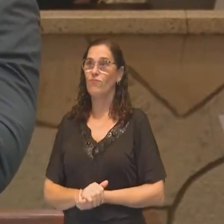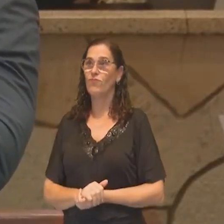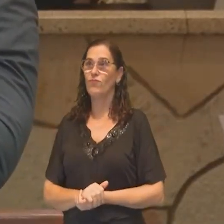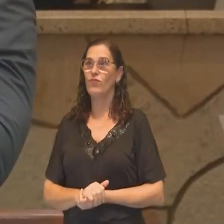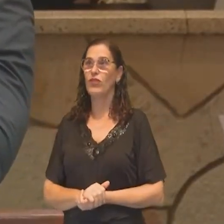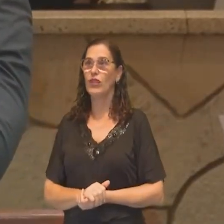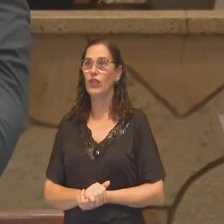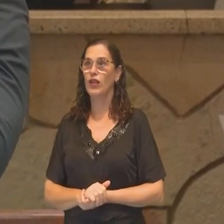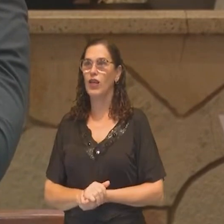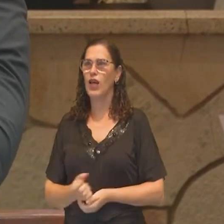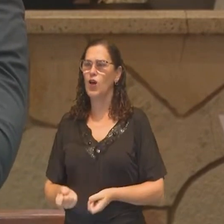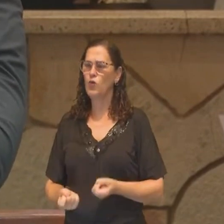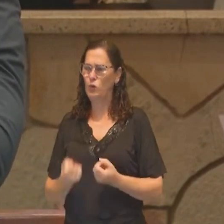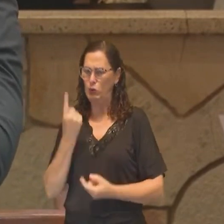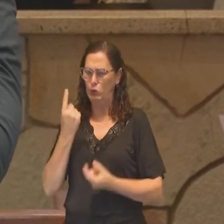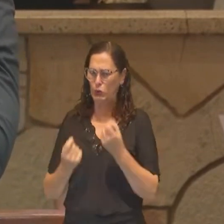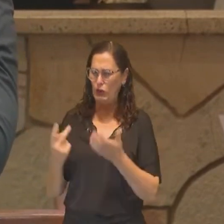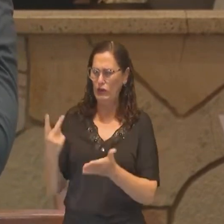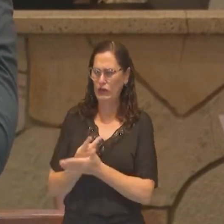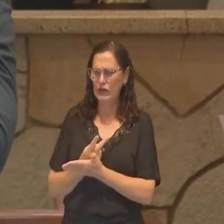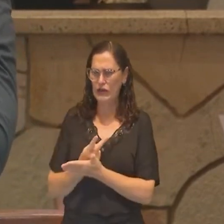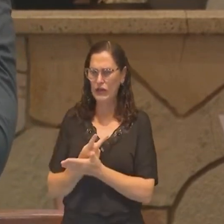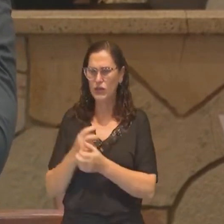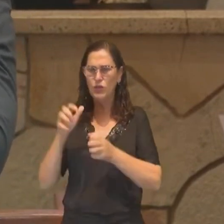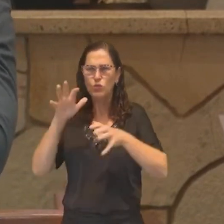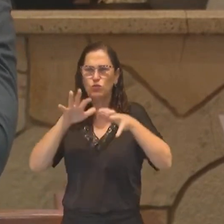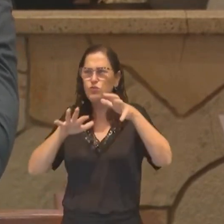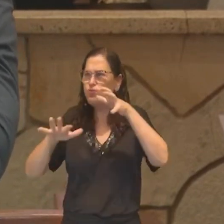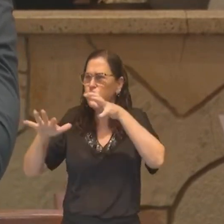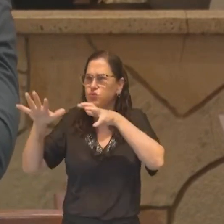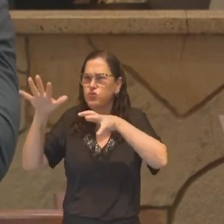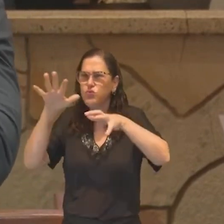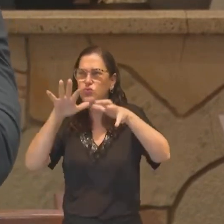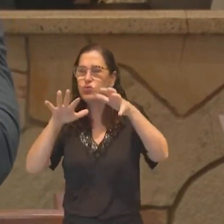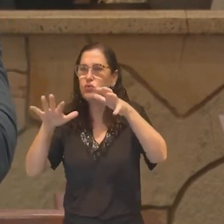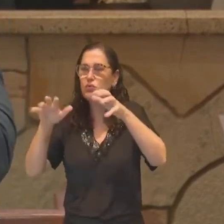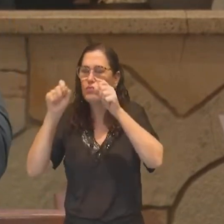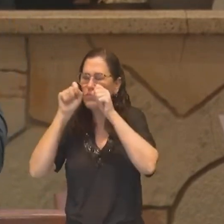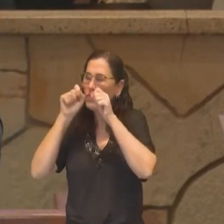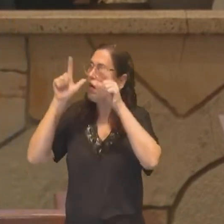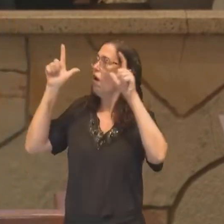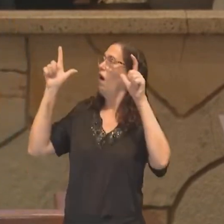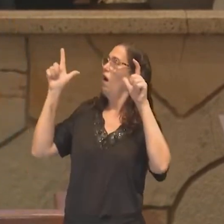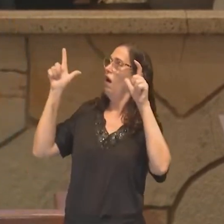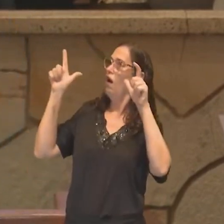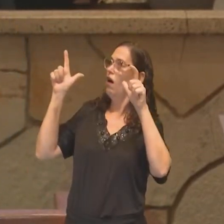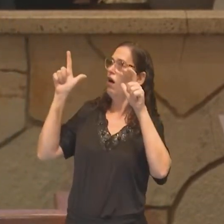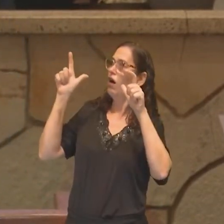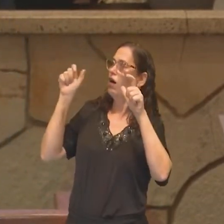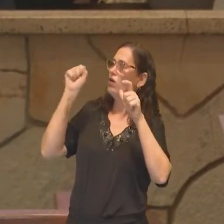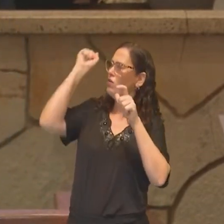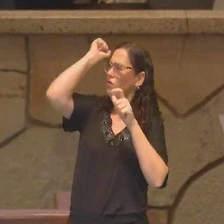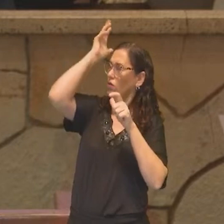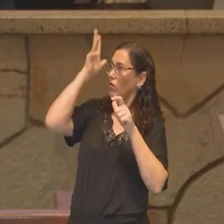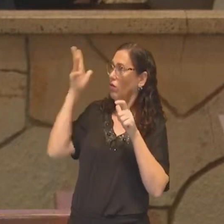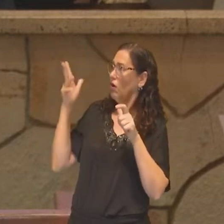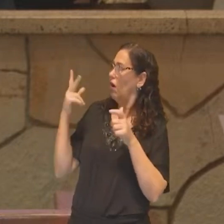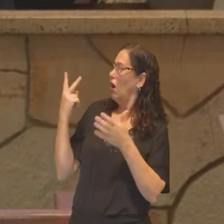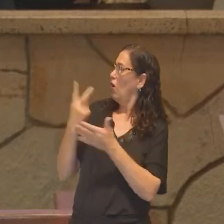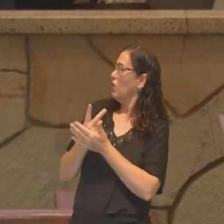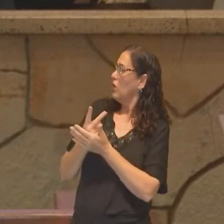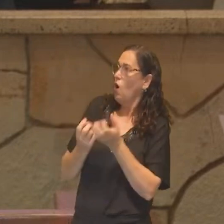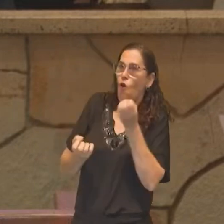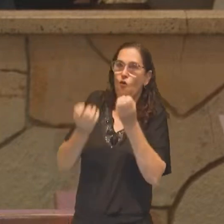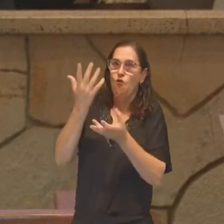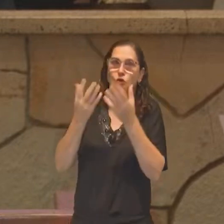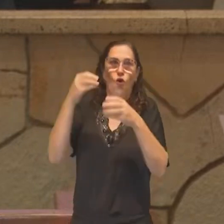Coisas estranhas estão acontecendo, essa fumaça. Nós acordamos, no meio da noite eu me levantei achando que tinha alguma coisa pegando fogo